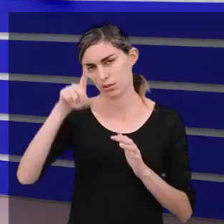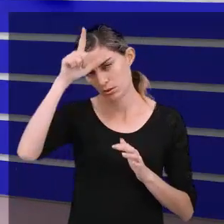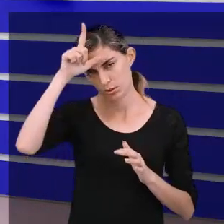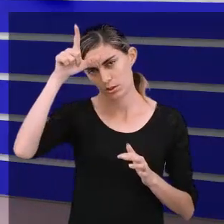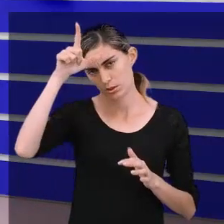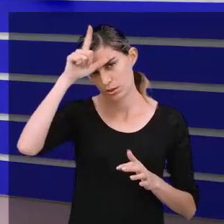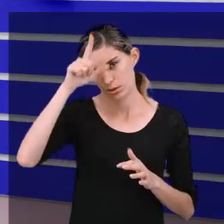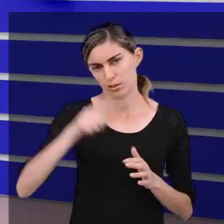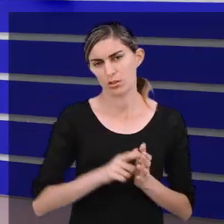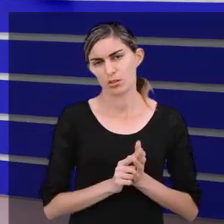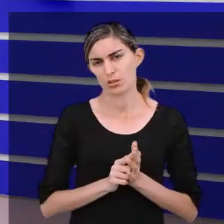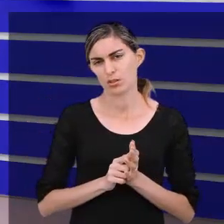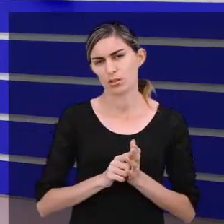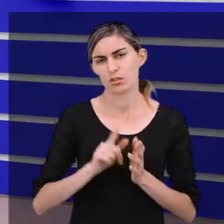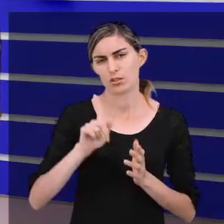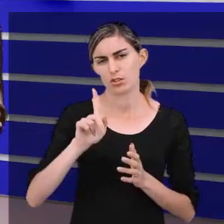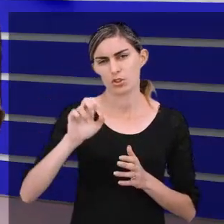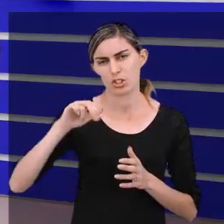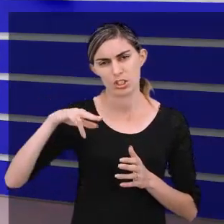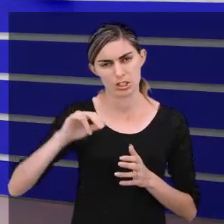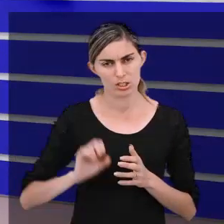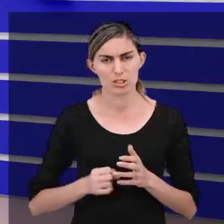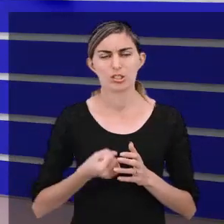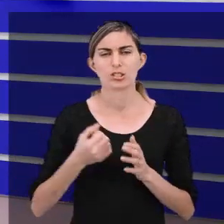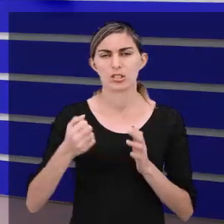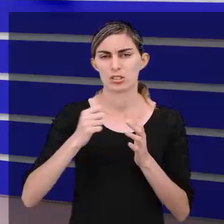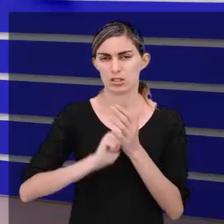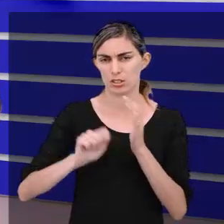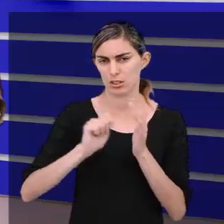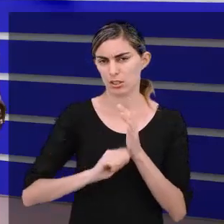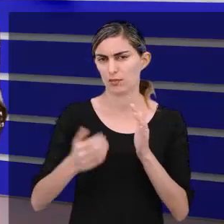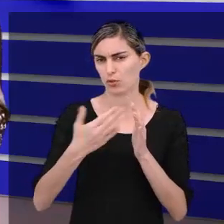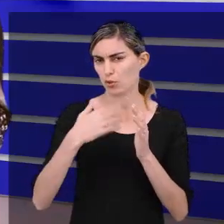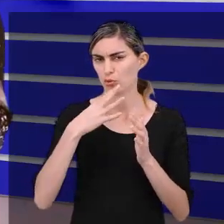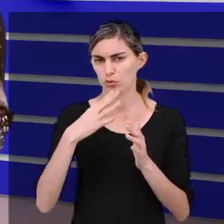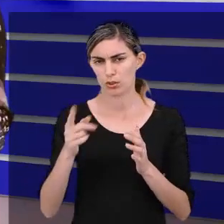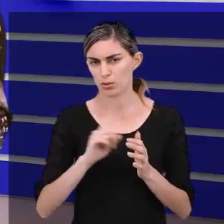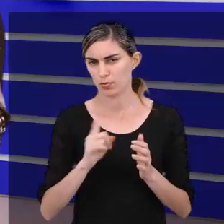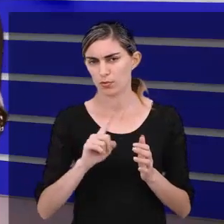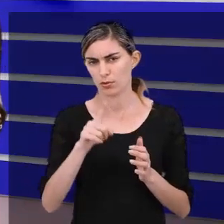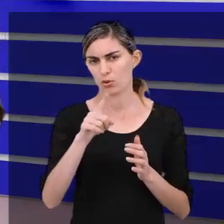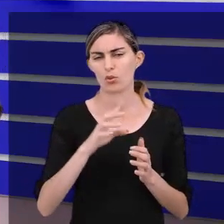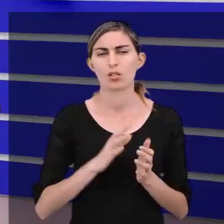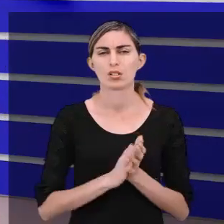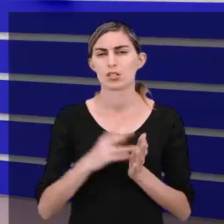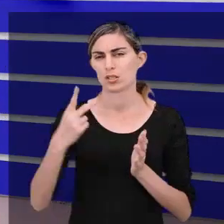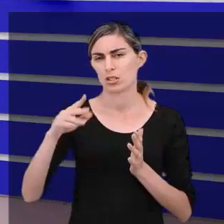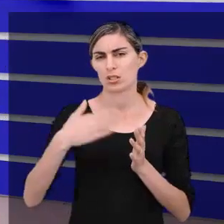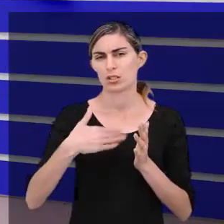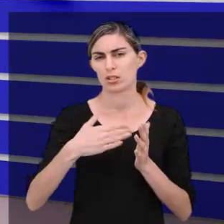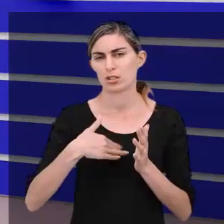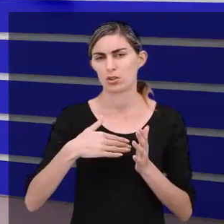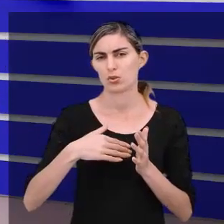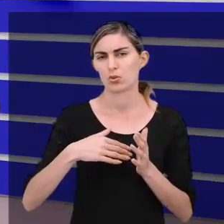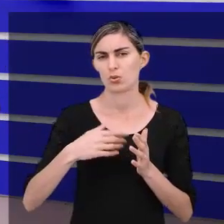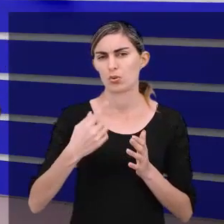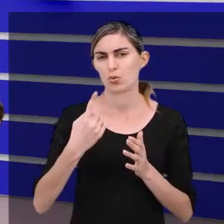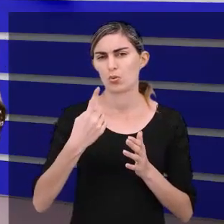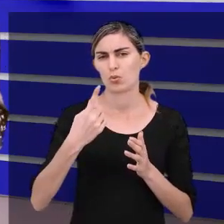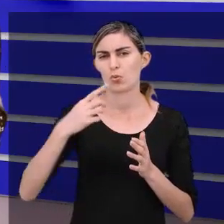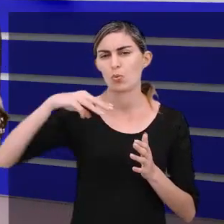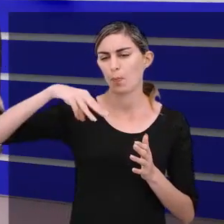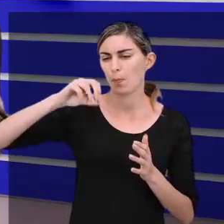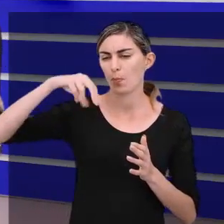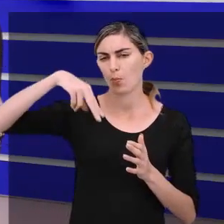liderança. James Hunter escreveu um livro que eu não sei se vocês conhecem. Ele escreveu um livro chamado O Monge